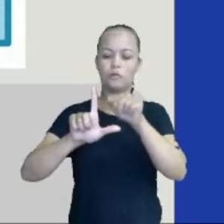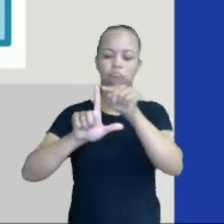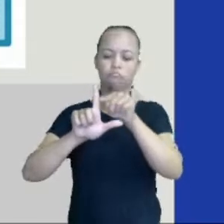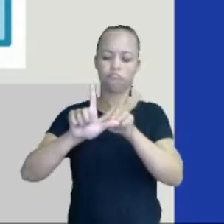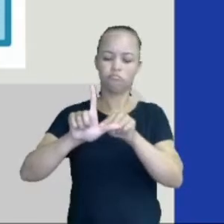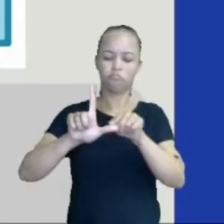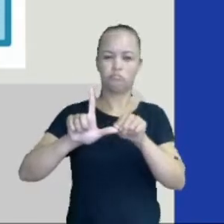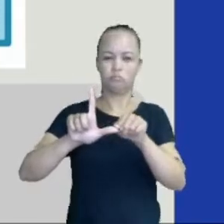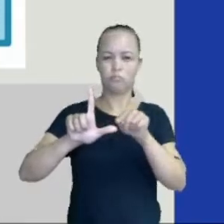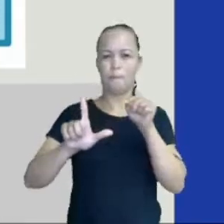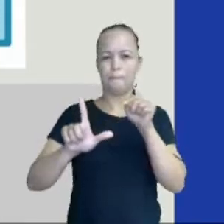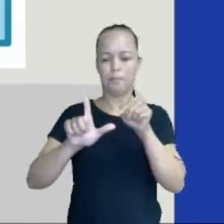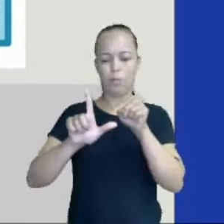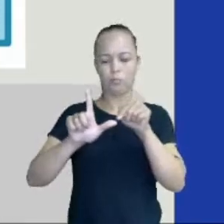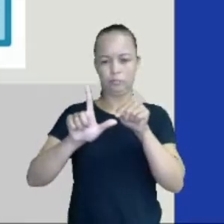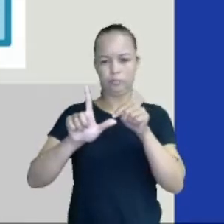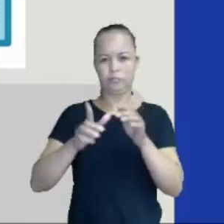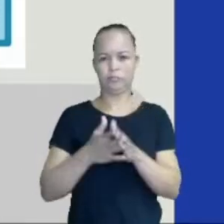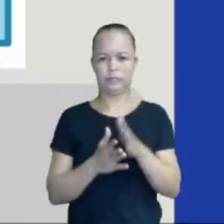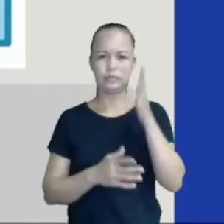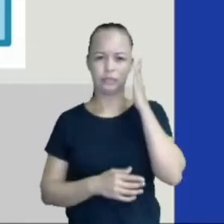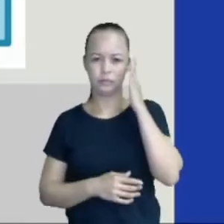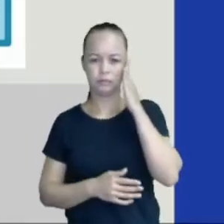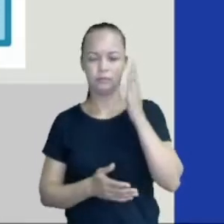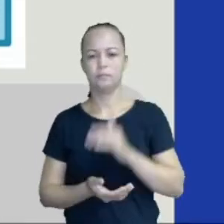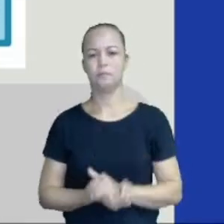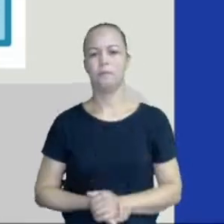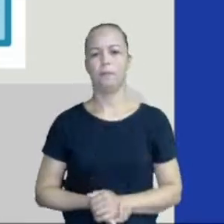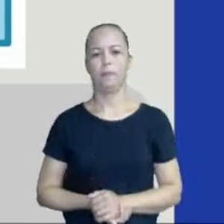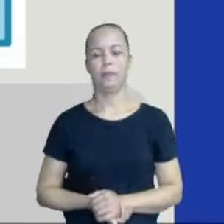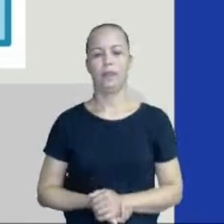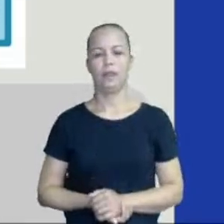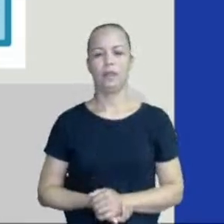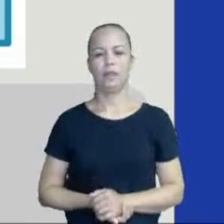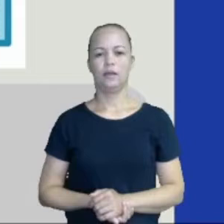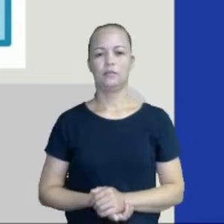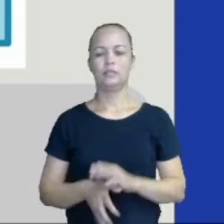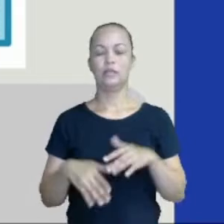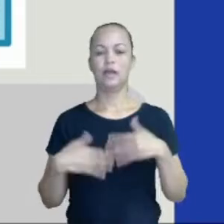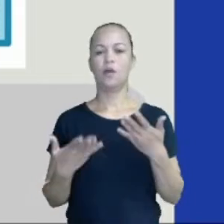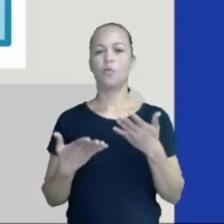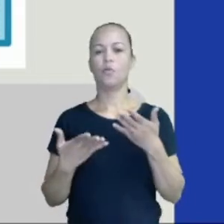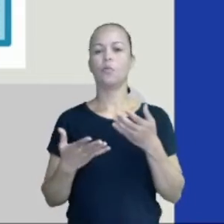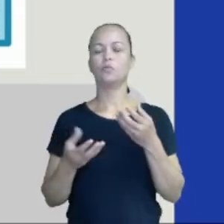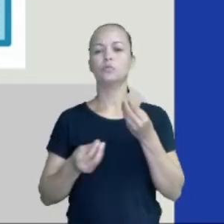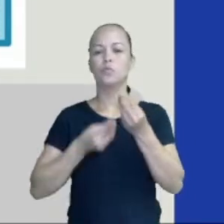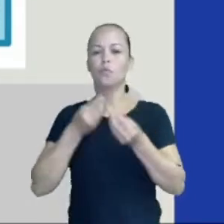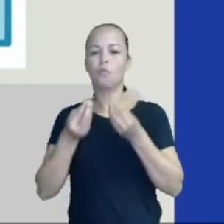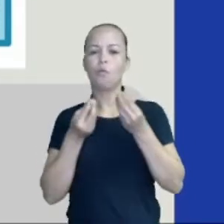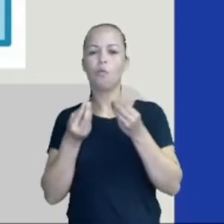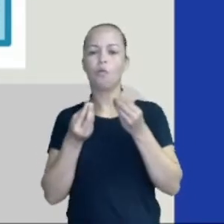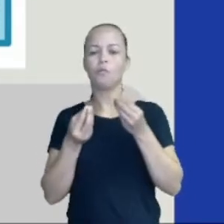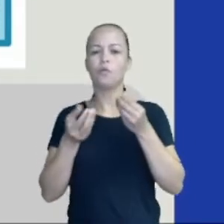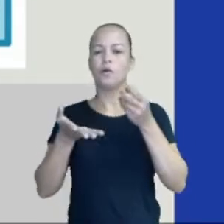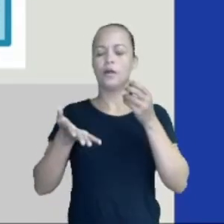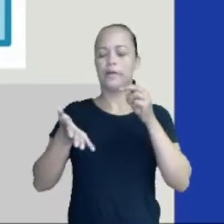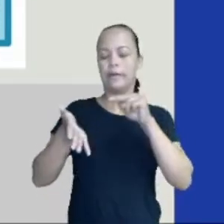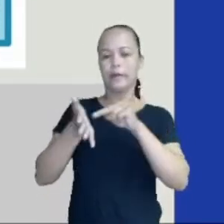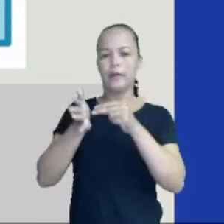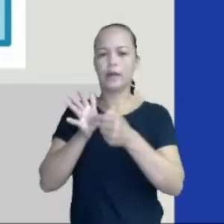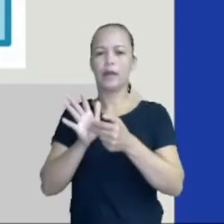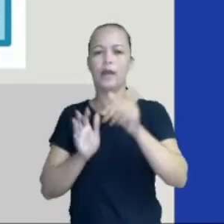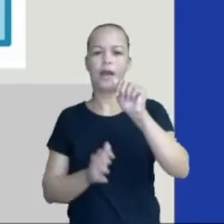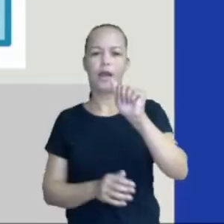ponto. Beleza? Deu para entender? E aí, de acordo com a sua medida, ele vai ser classificado em